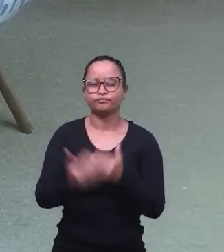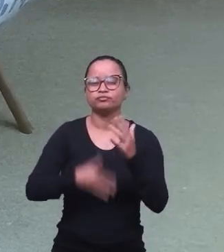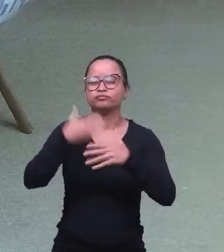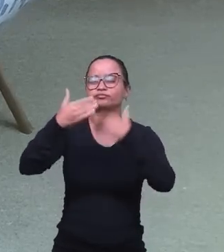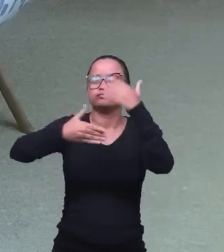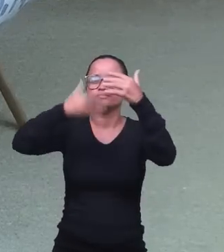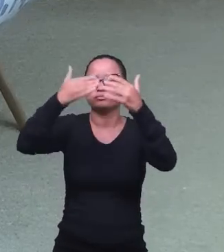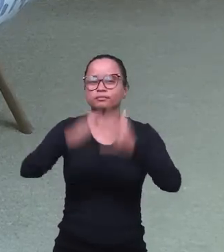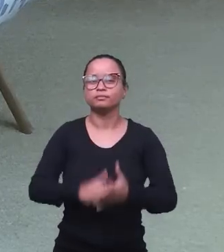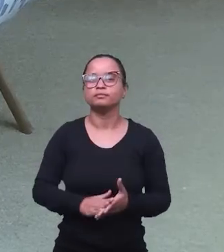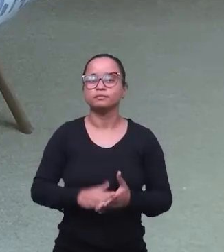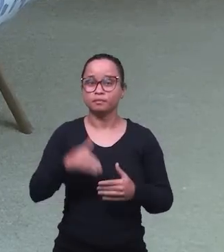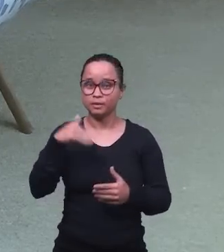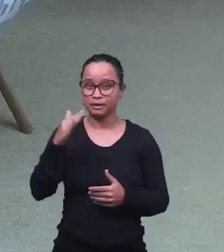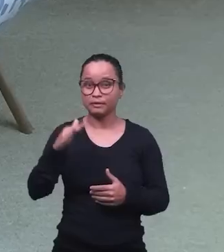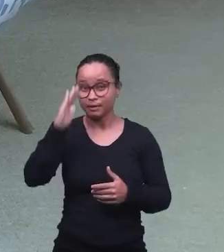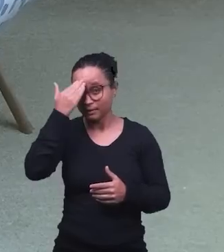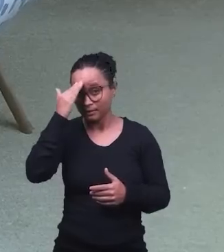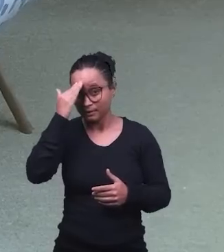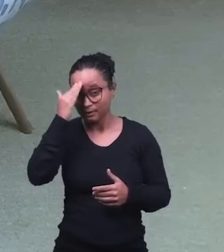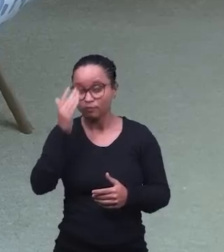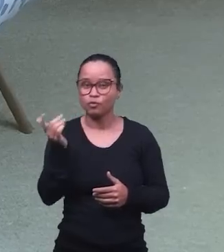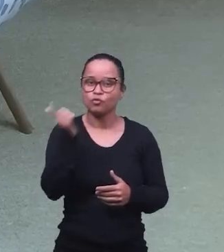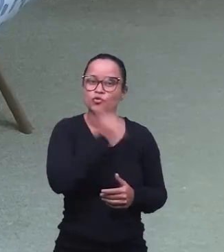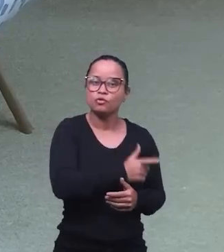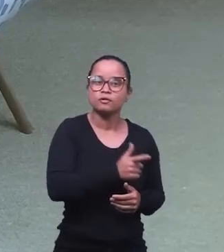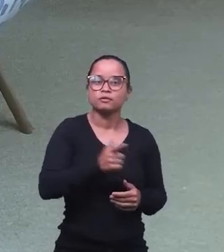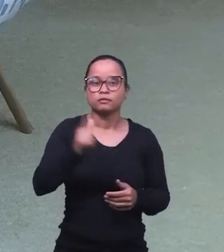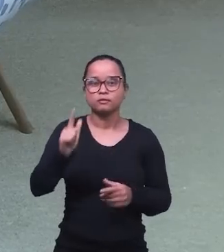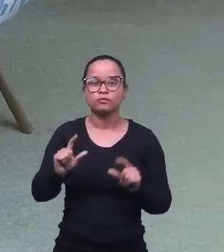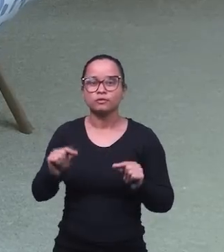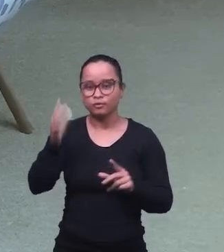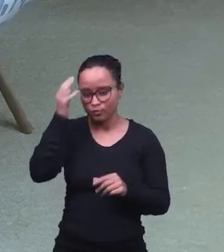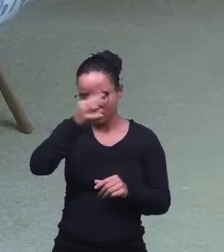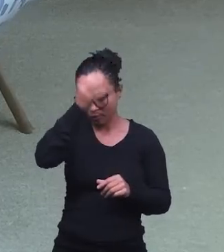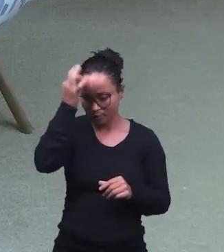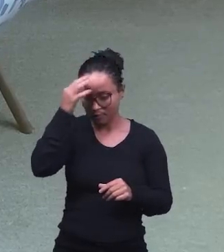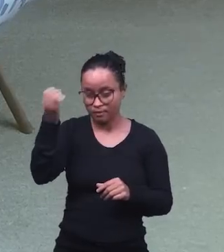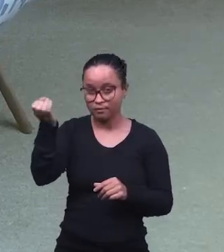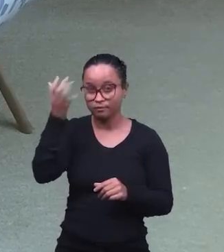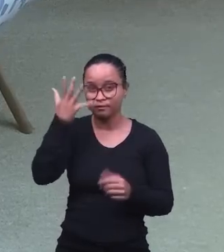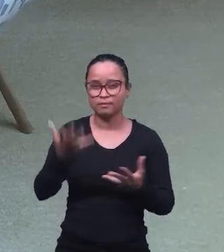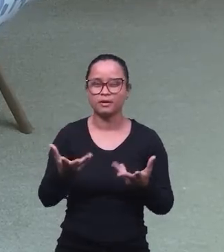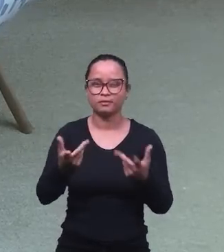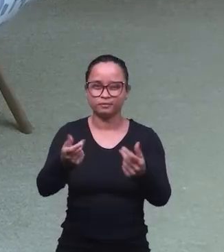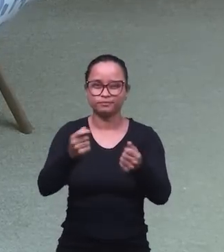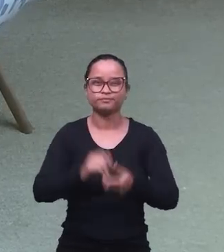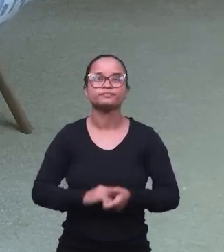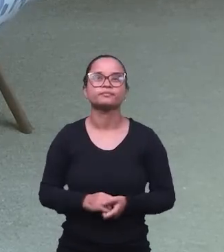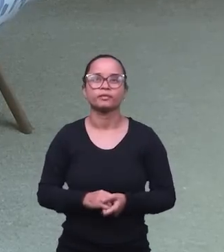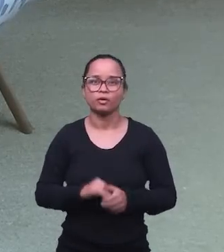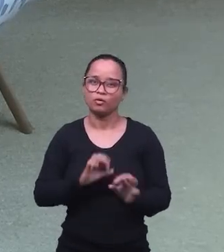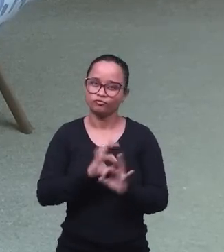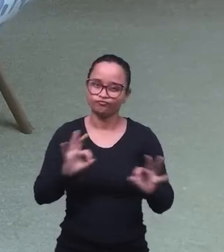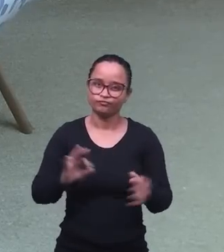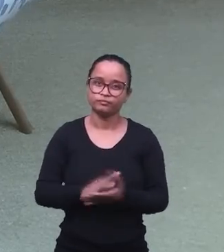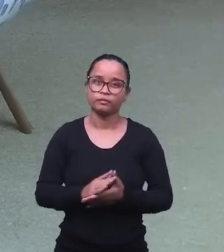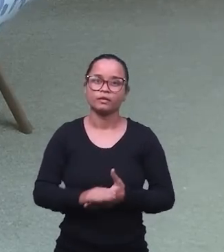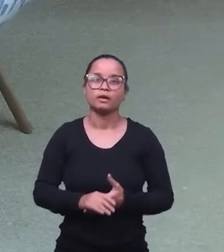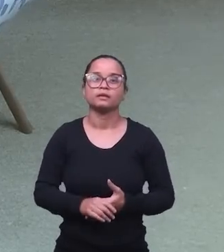cada vez mais à medida em que vai entendendo, alcançando o que o Senhor está revelando, né? Amém. Maravilhoso. Glória a Muito Deus.